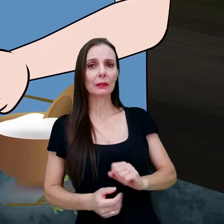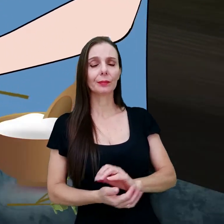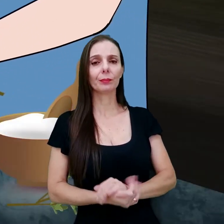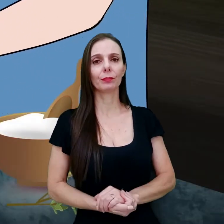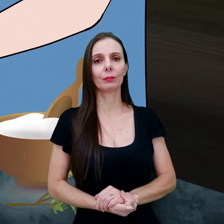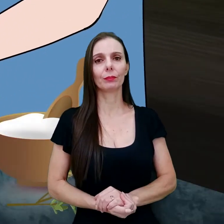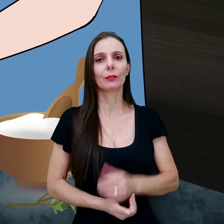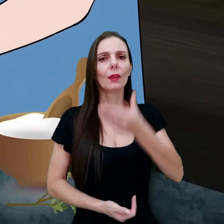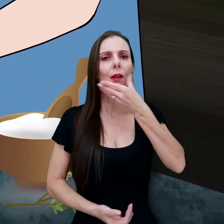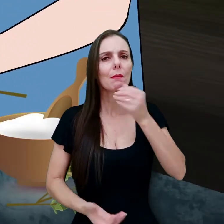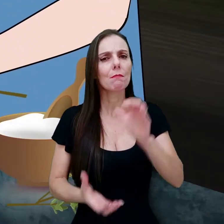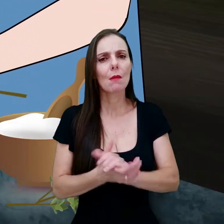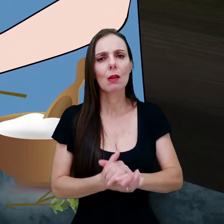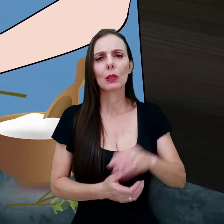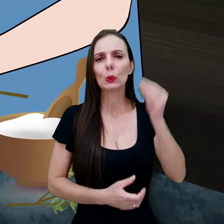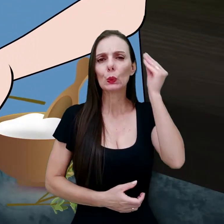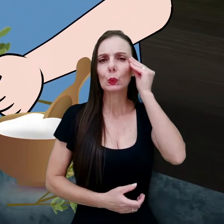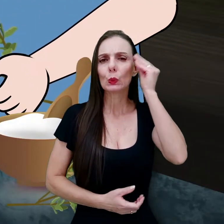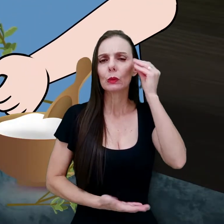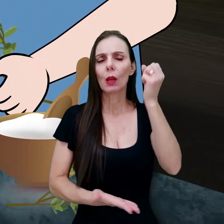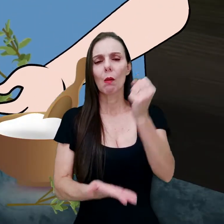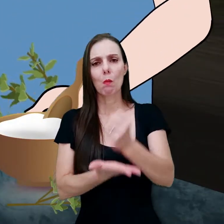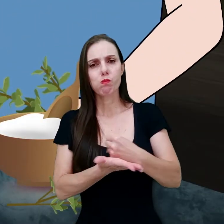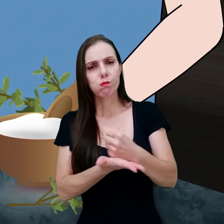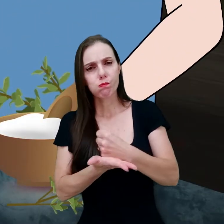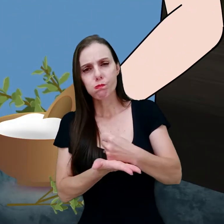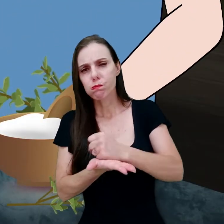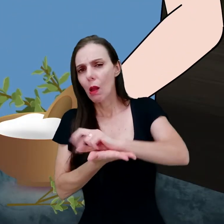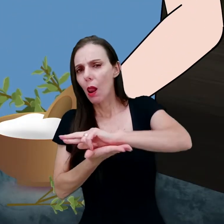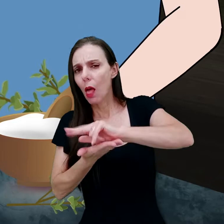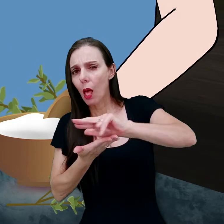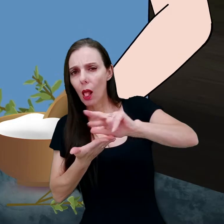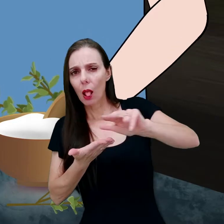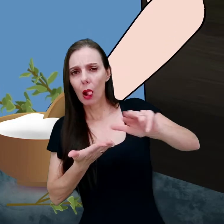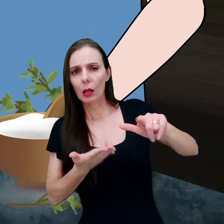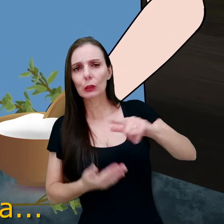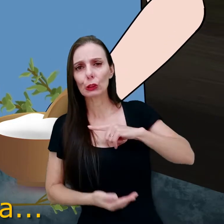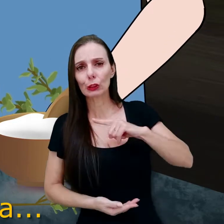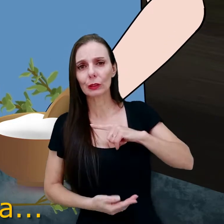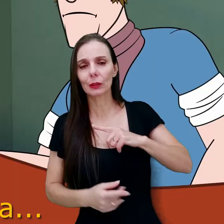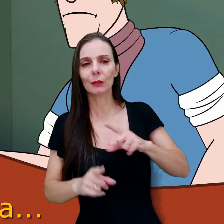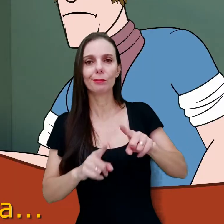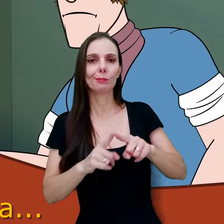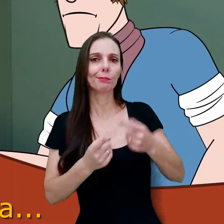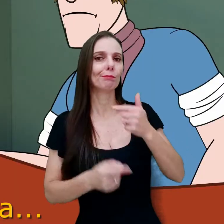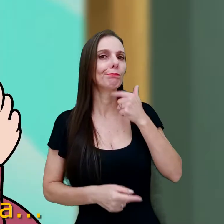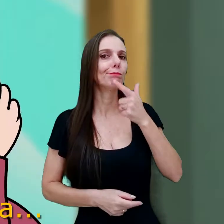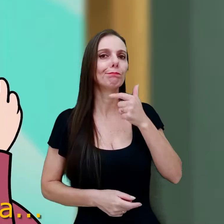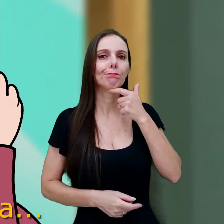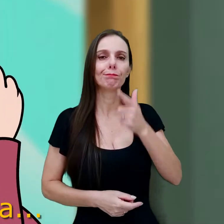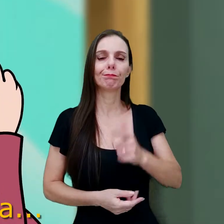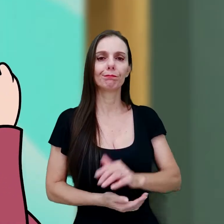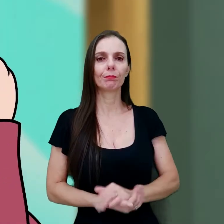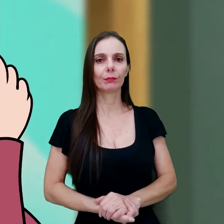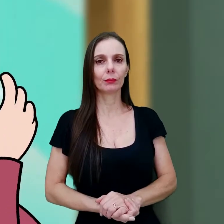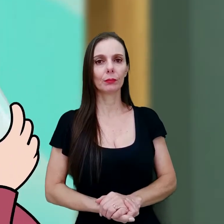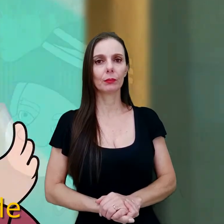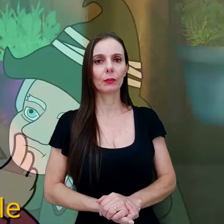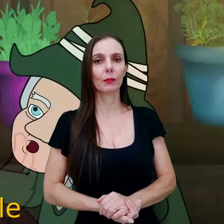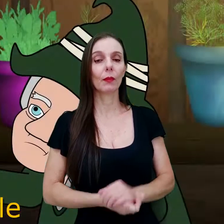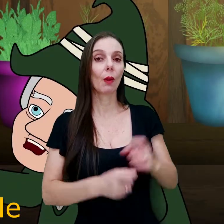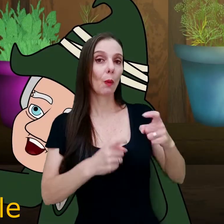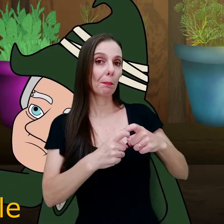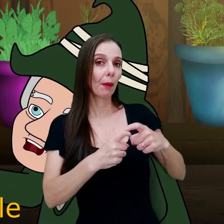Seu marido tentou todos os remédios e ervas benéficas que existiam, mas não conseguiu curá-la.